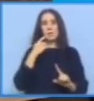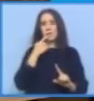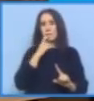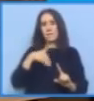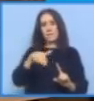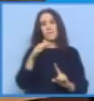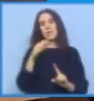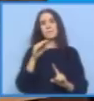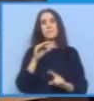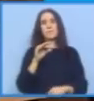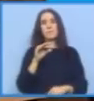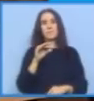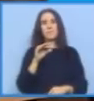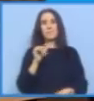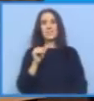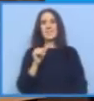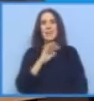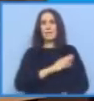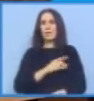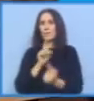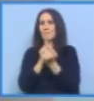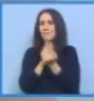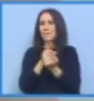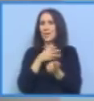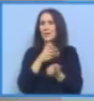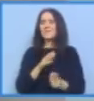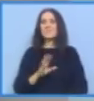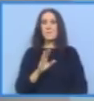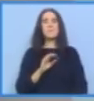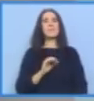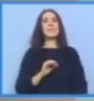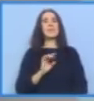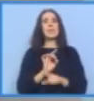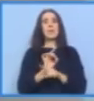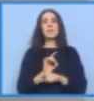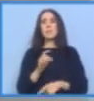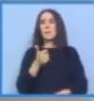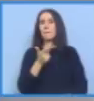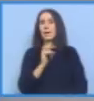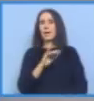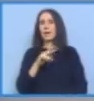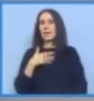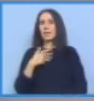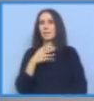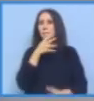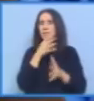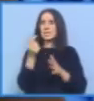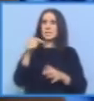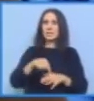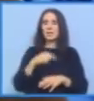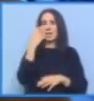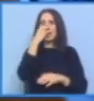Bom, muito bem. Vou procurá-lo nessa altura. Ora bem, mas como dizia o... Tem que ir à Bairrada. À Bairrada. Leitão.